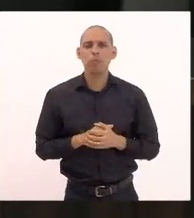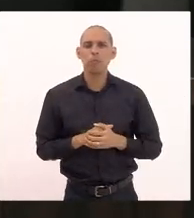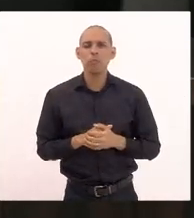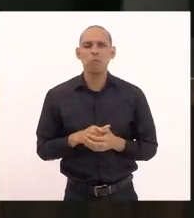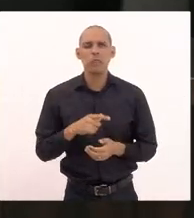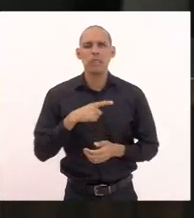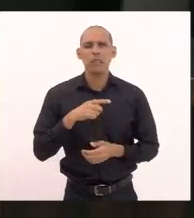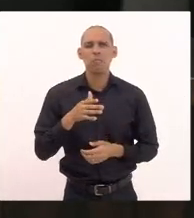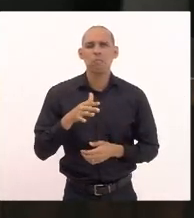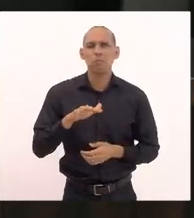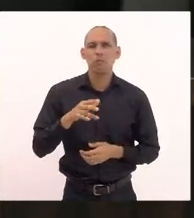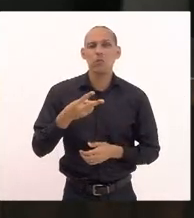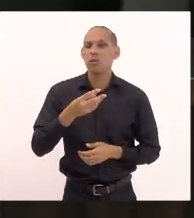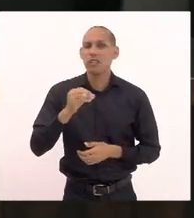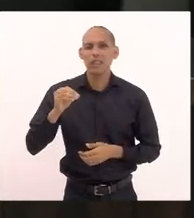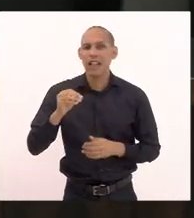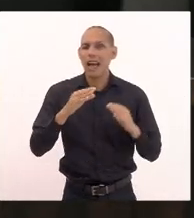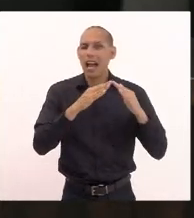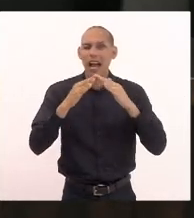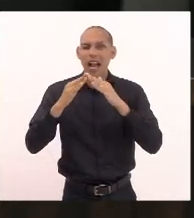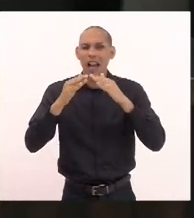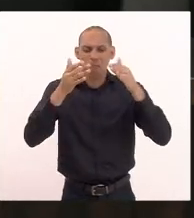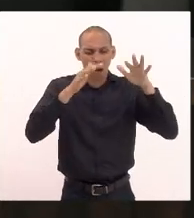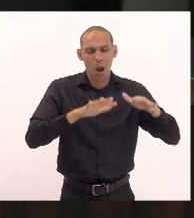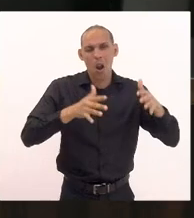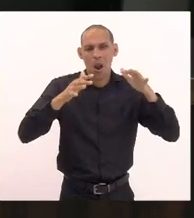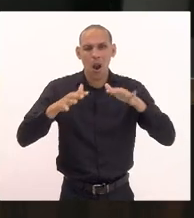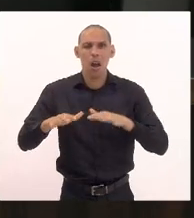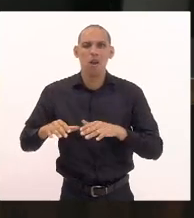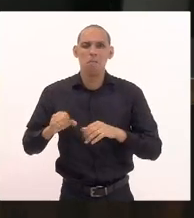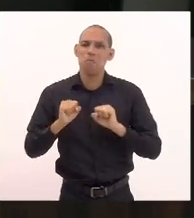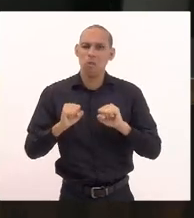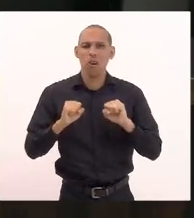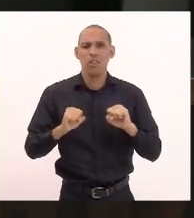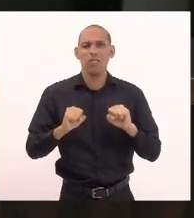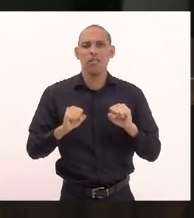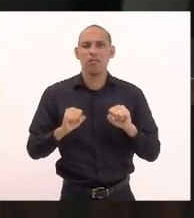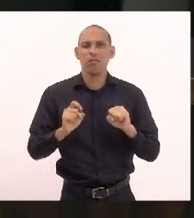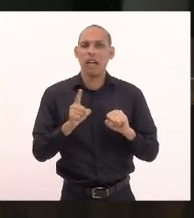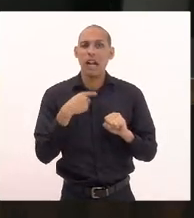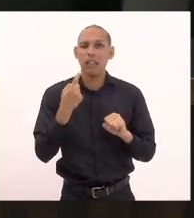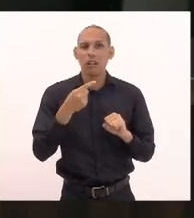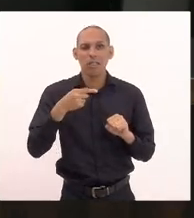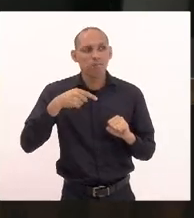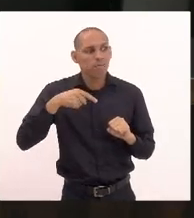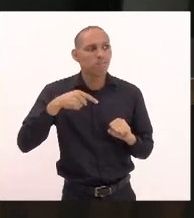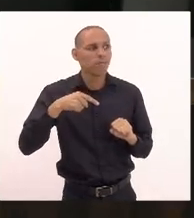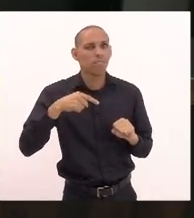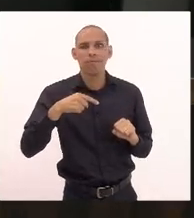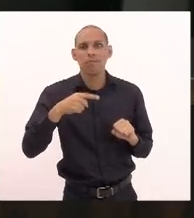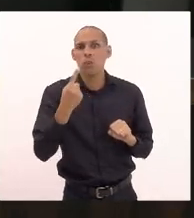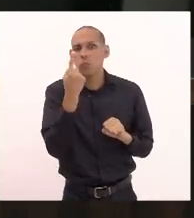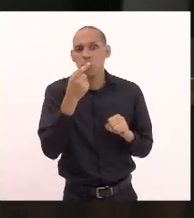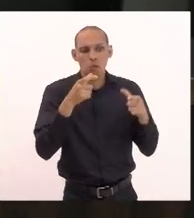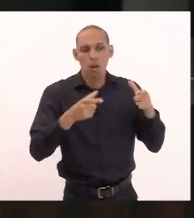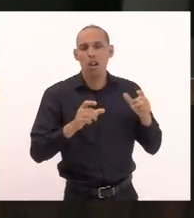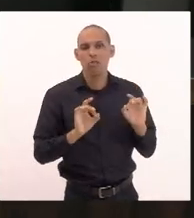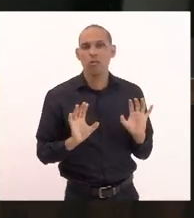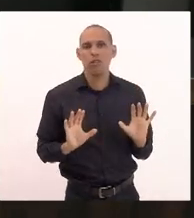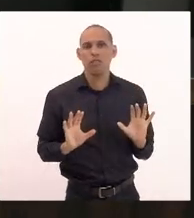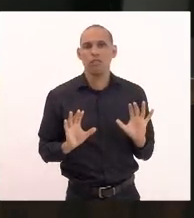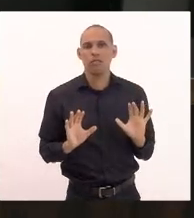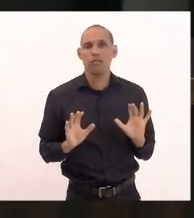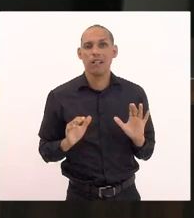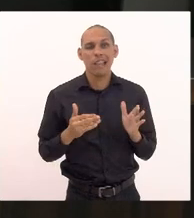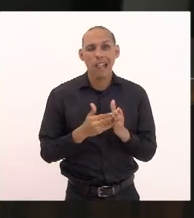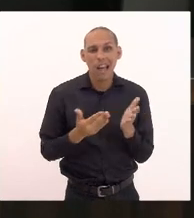poderia ter mais de 200 casas soterradas. E a gente foi em um único local. E